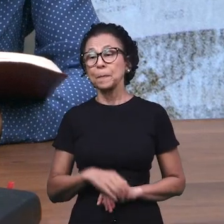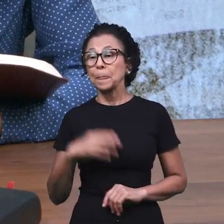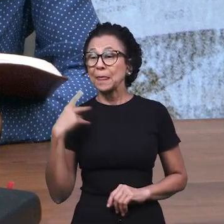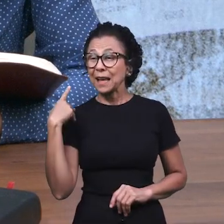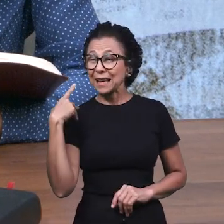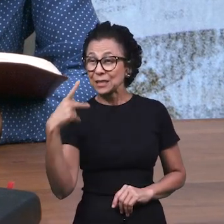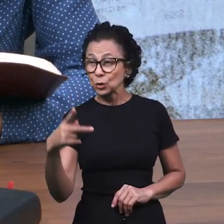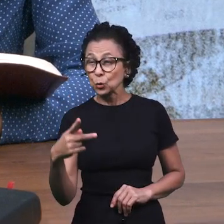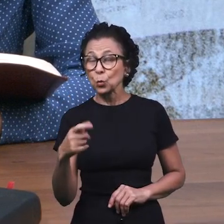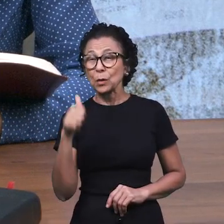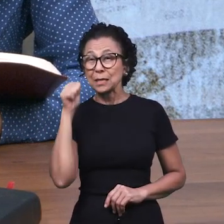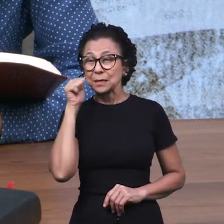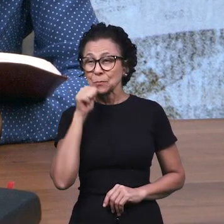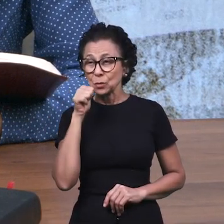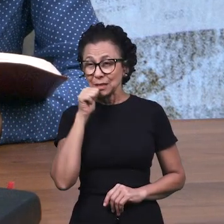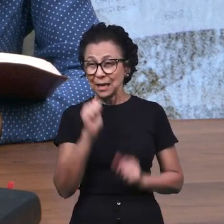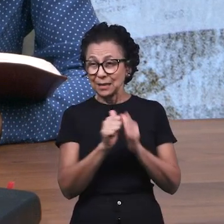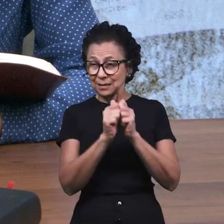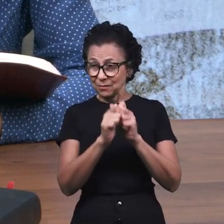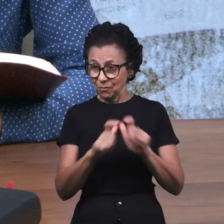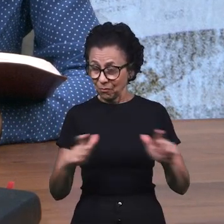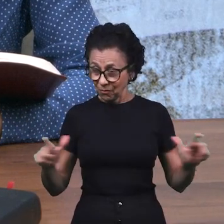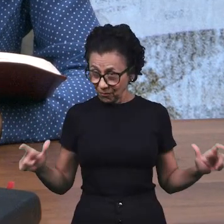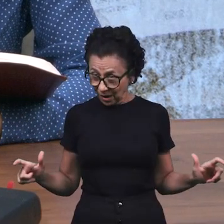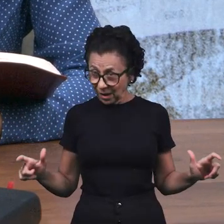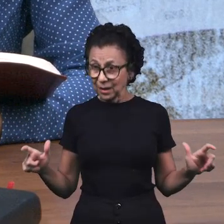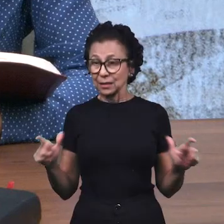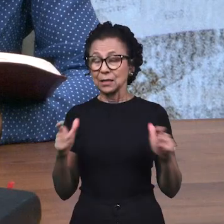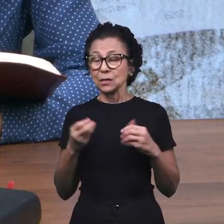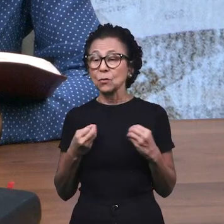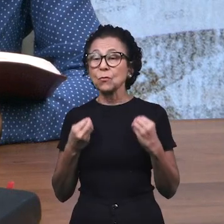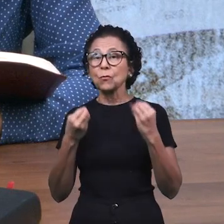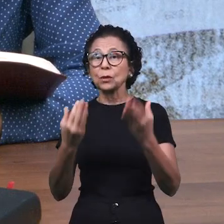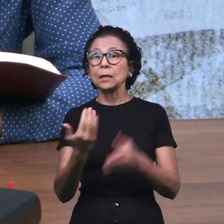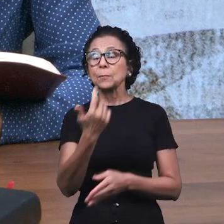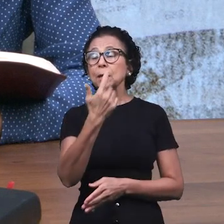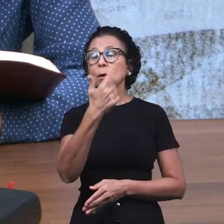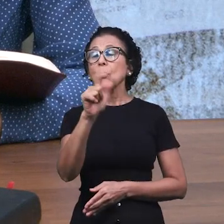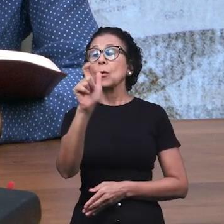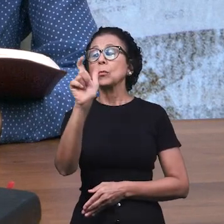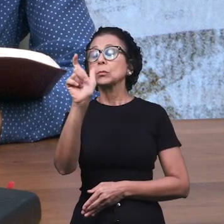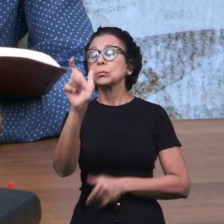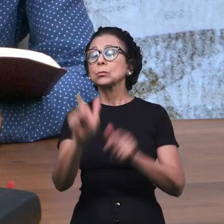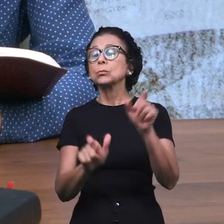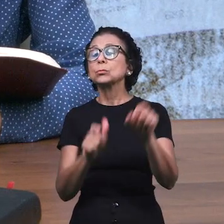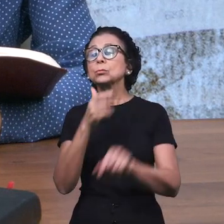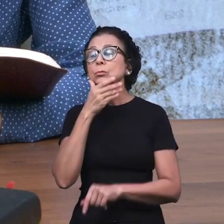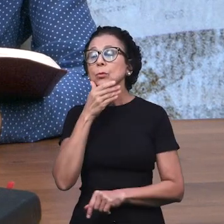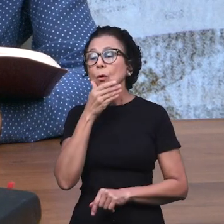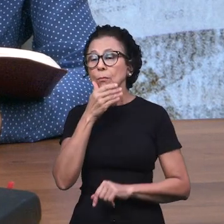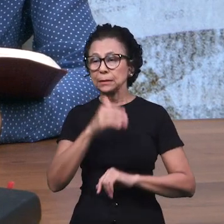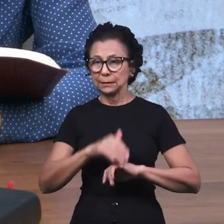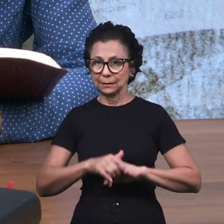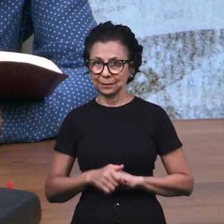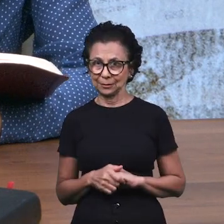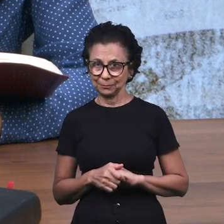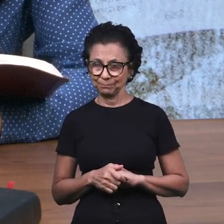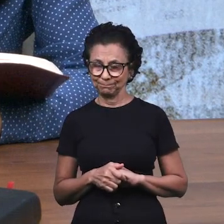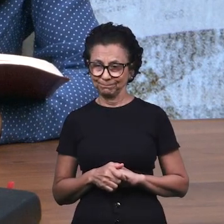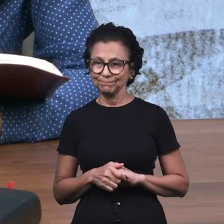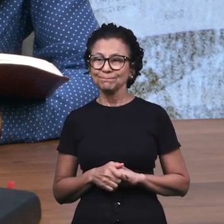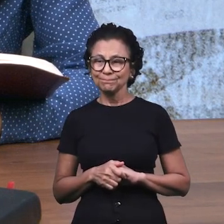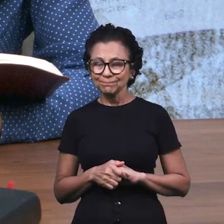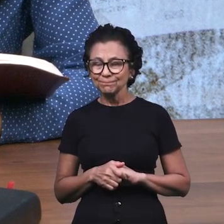e as darei a teu próximo, o qual se deitará com tuas mulheres perante este sol.